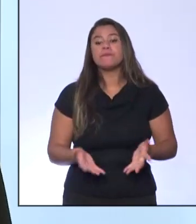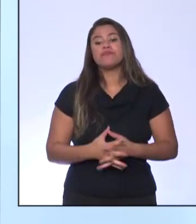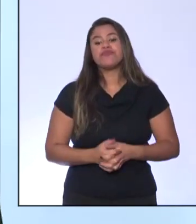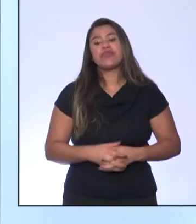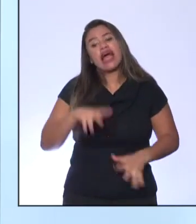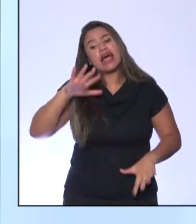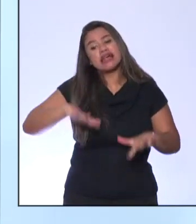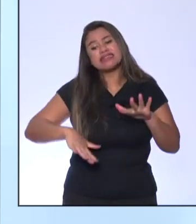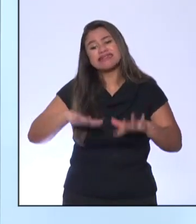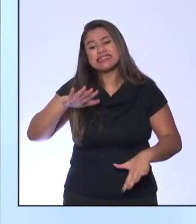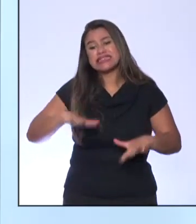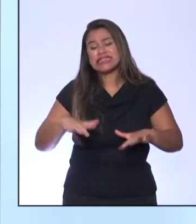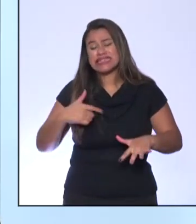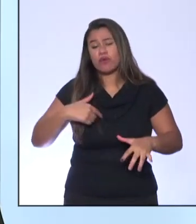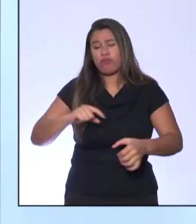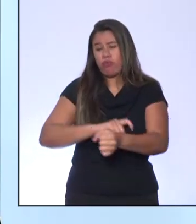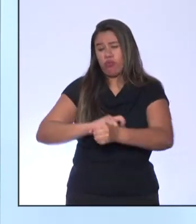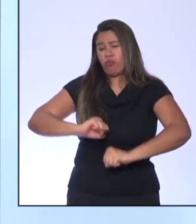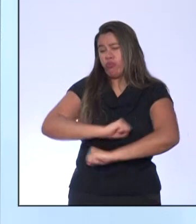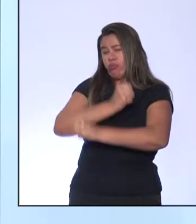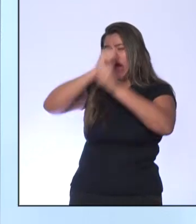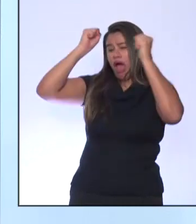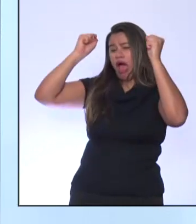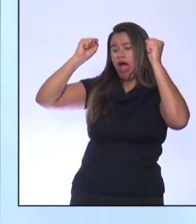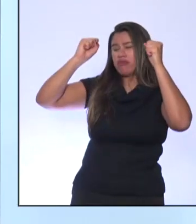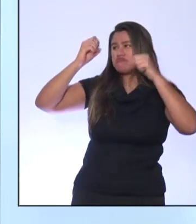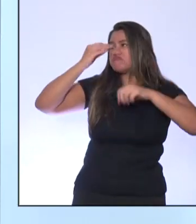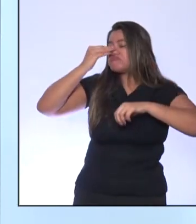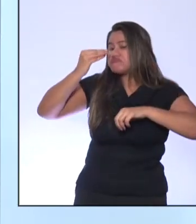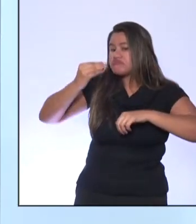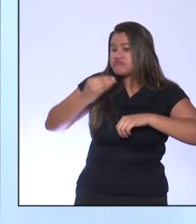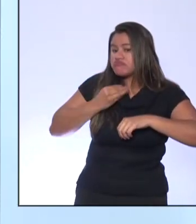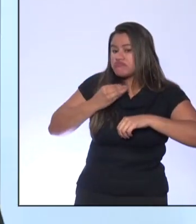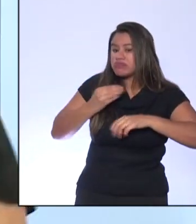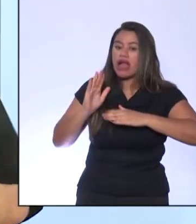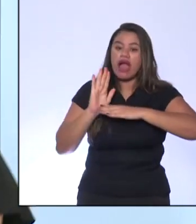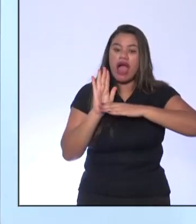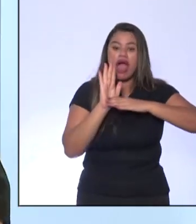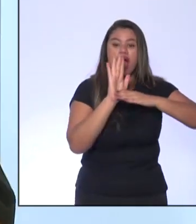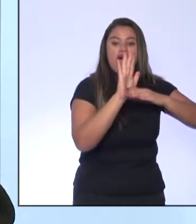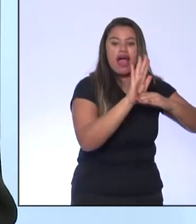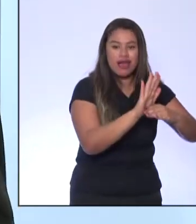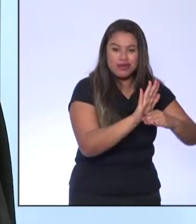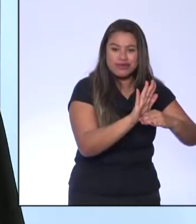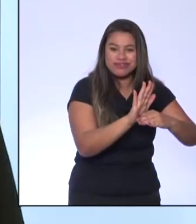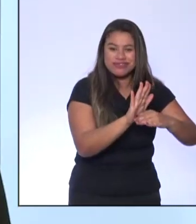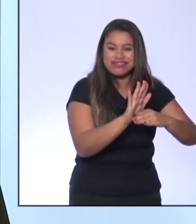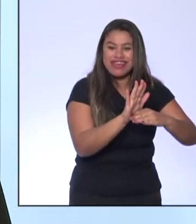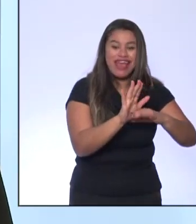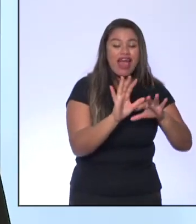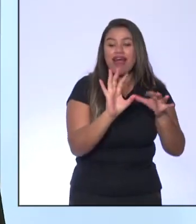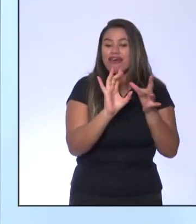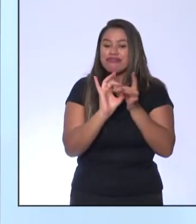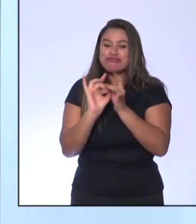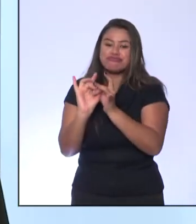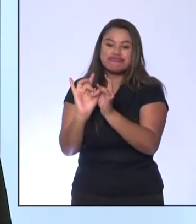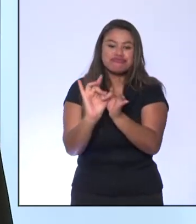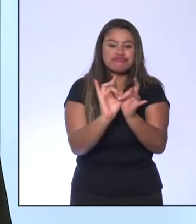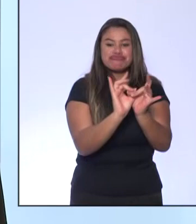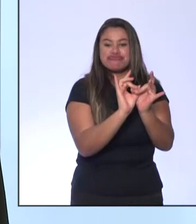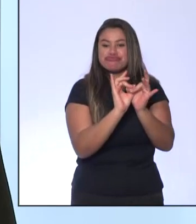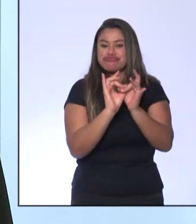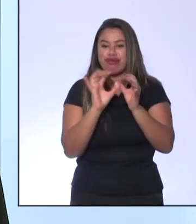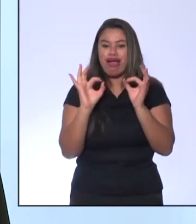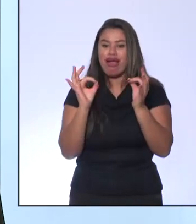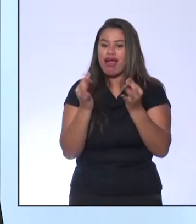vezes a gente estando morrendo de raiva, mas a gente faz para ajudar alguém, ajuda no bom convívio da família. Então,